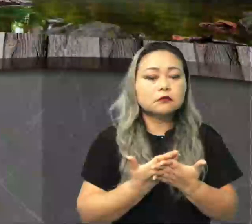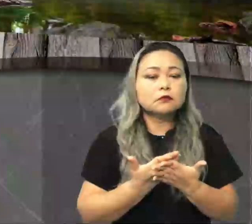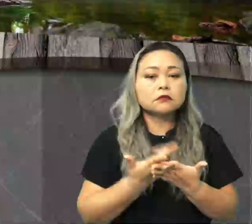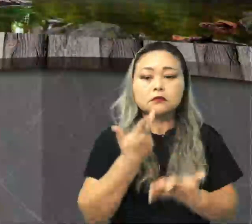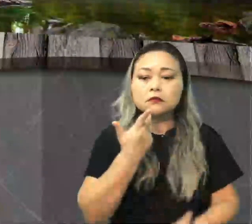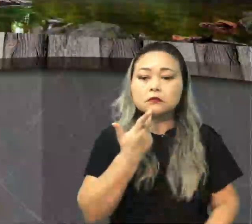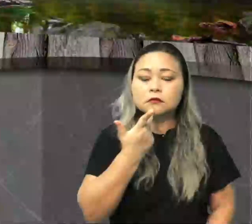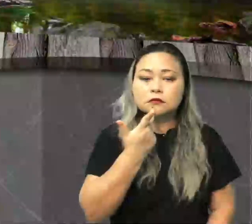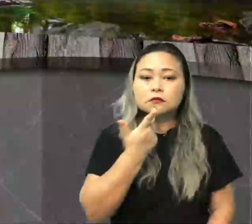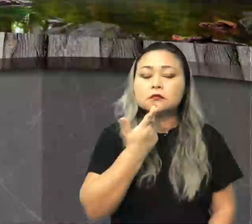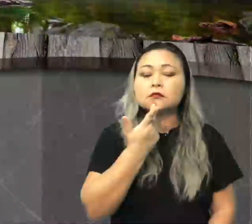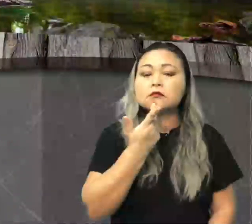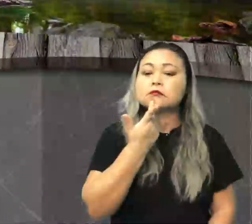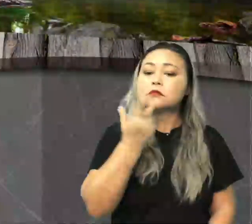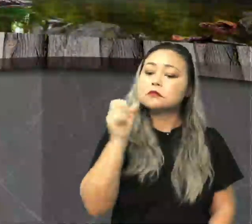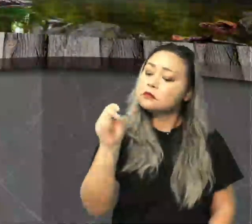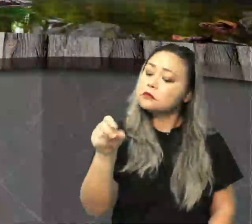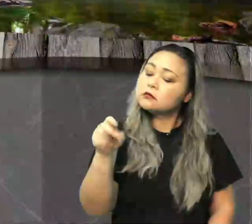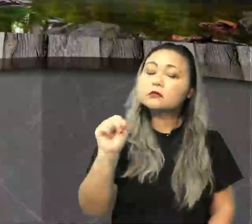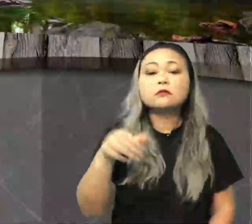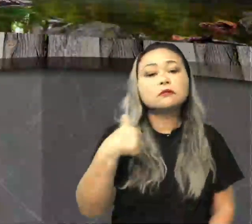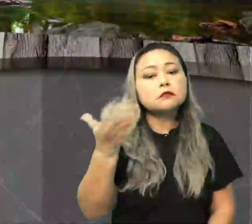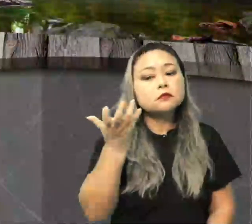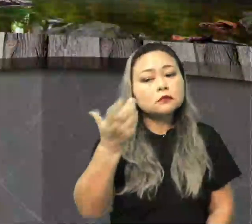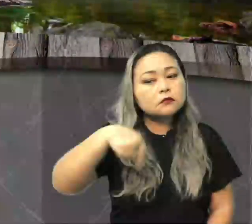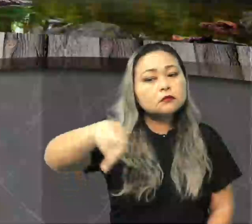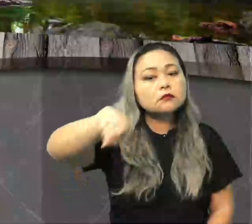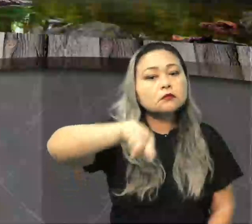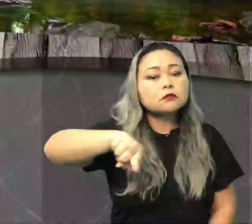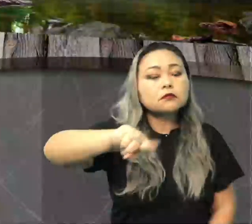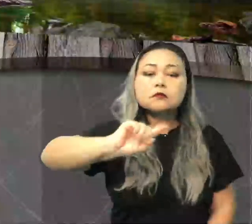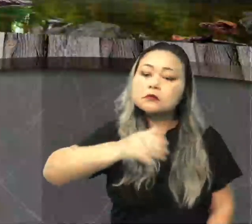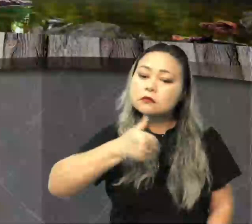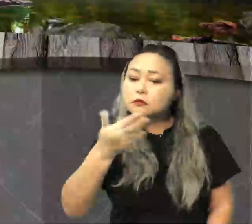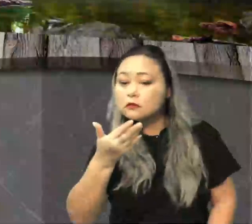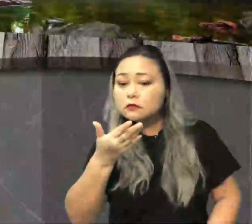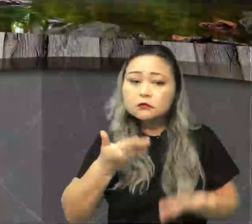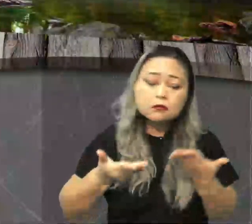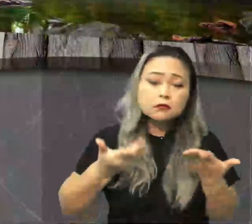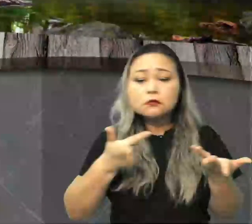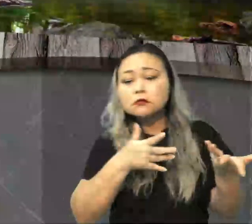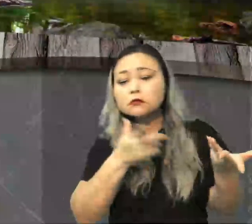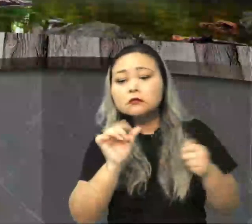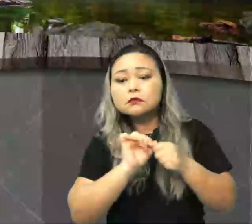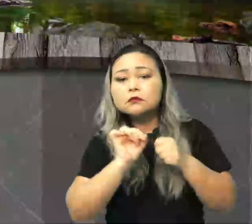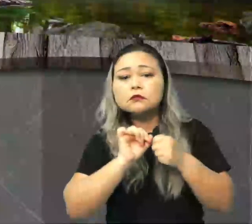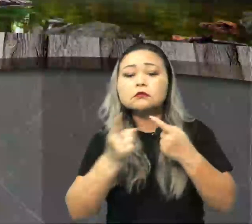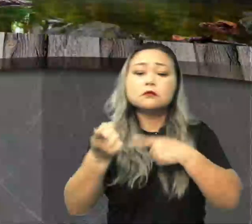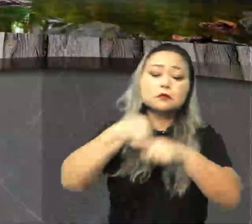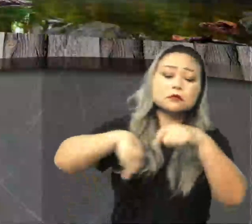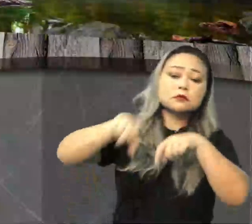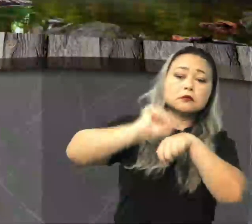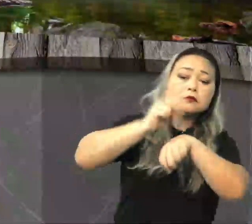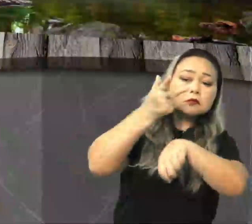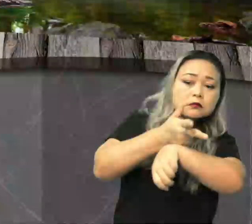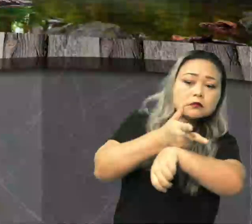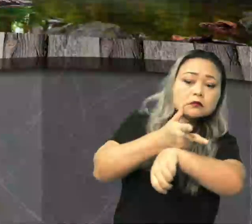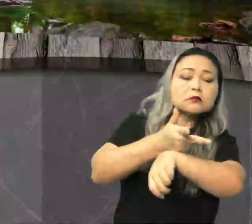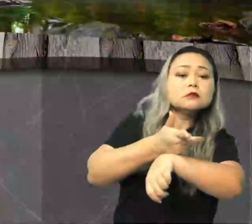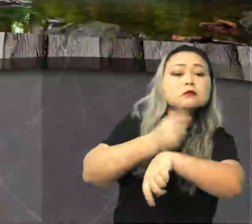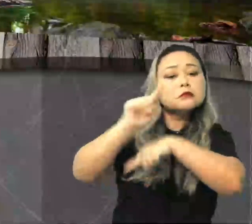gente falou sobre esses vírus e eu espero que você, né, se perdeu em alguma coisa, retorna lá, tá